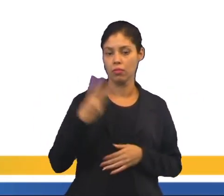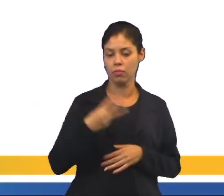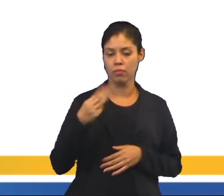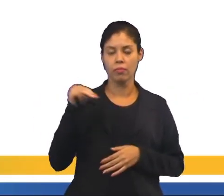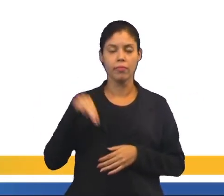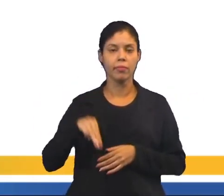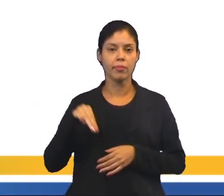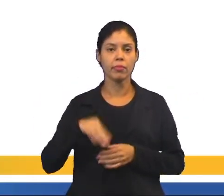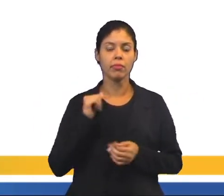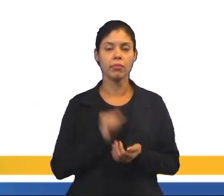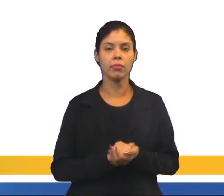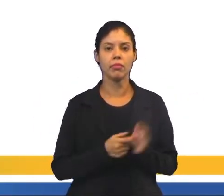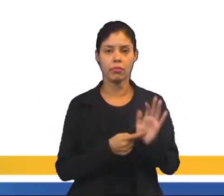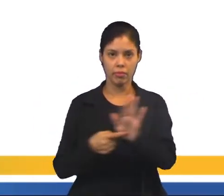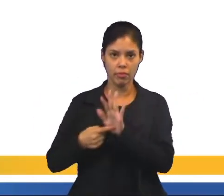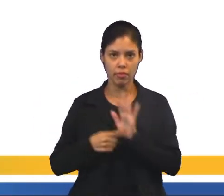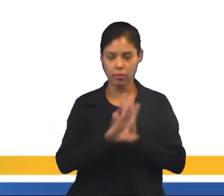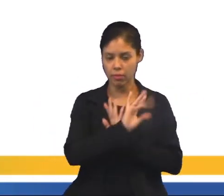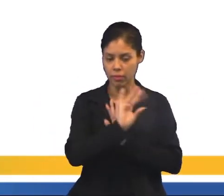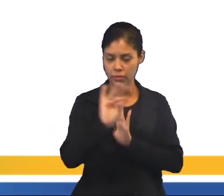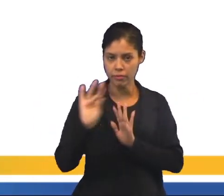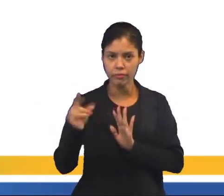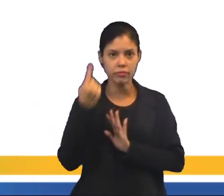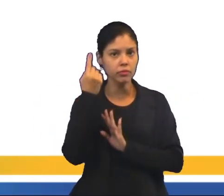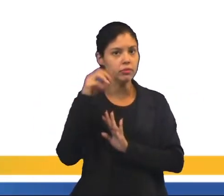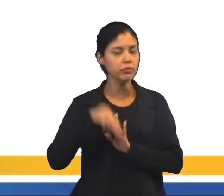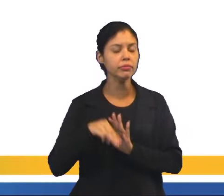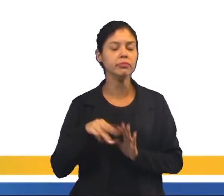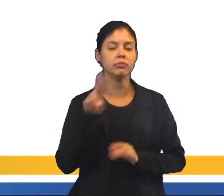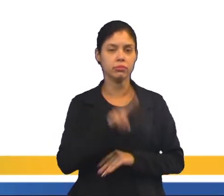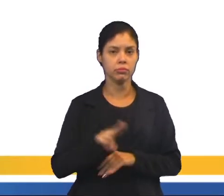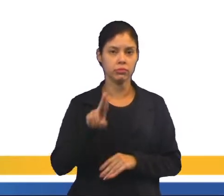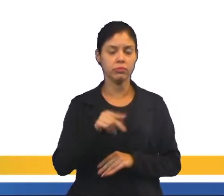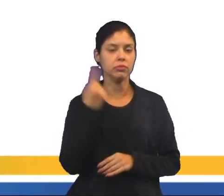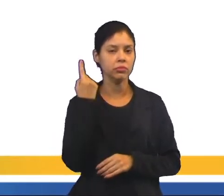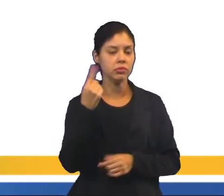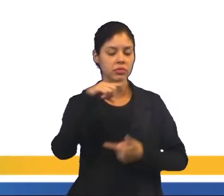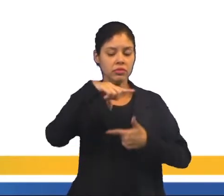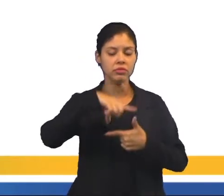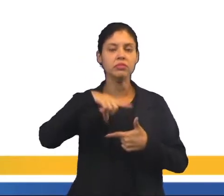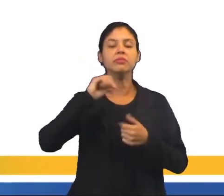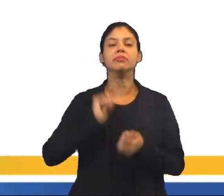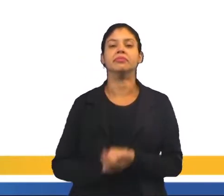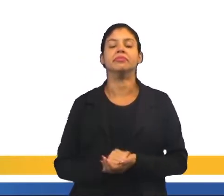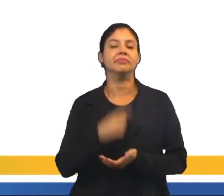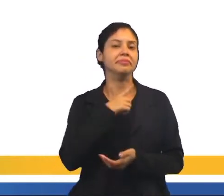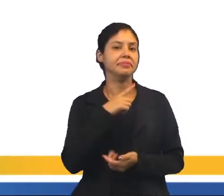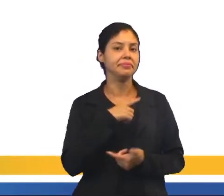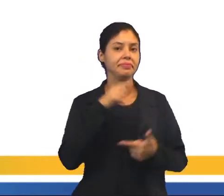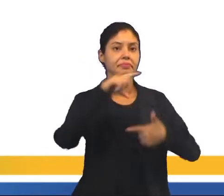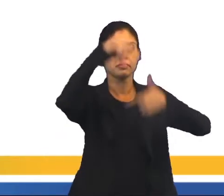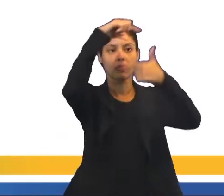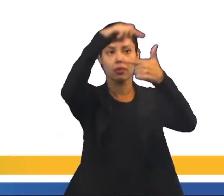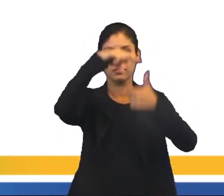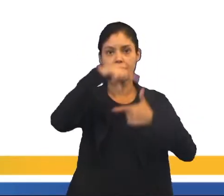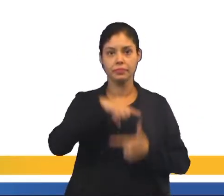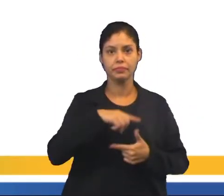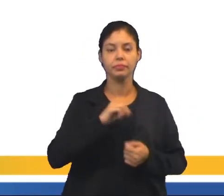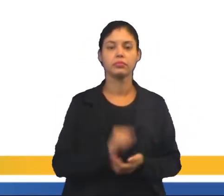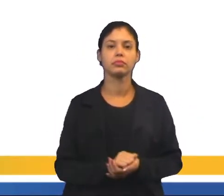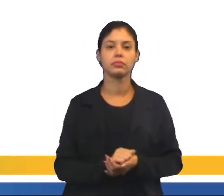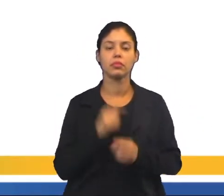3 metros. E para representar cada 1 metro, nós utilizamos um quadradinho. Então, nós temos 3